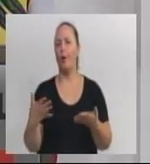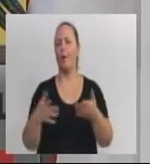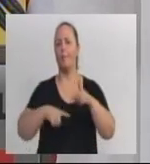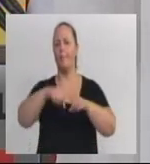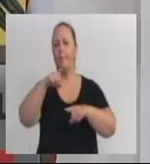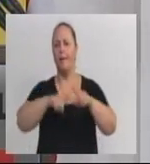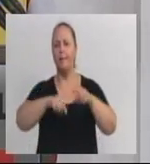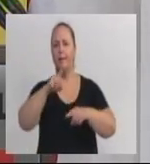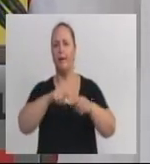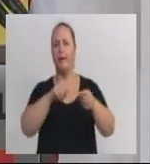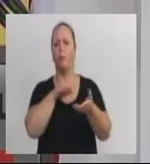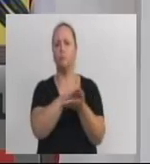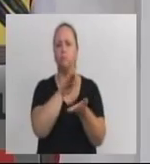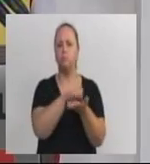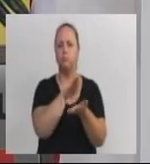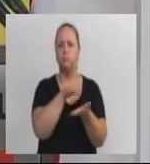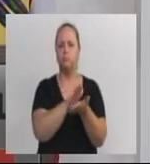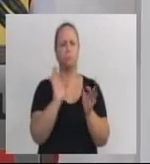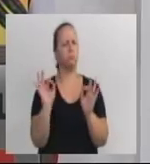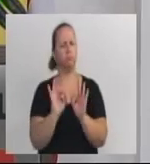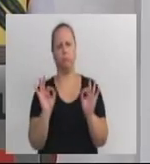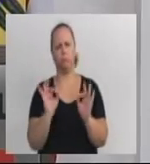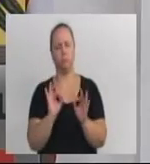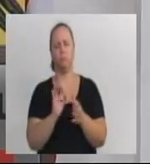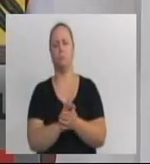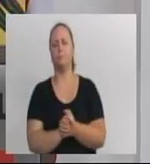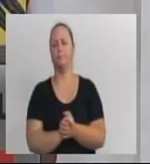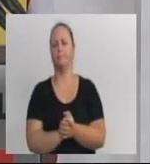impresso, nós queremos que as pessoas que são,